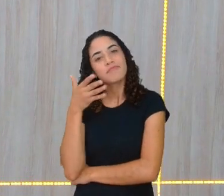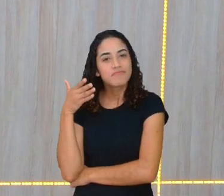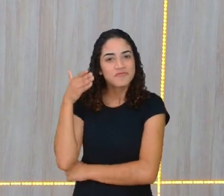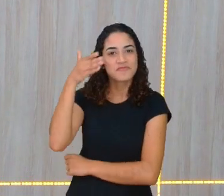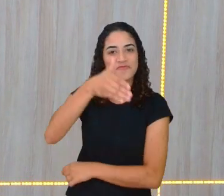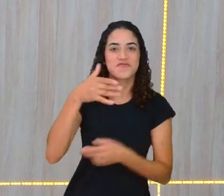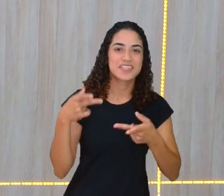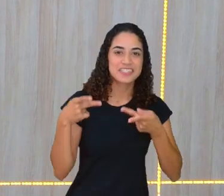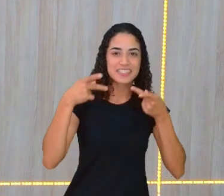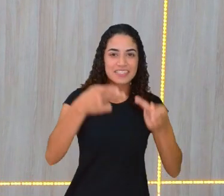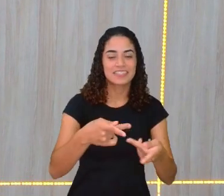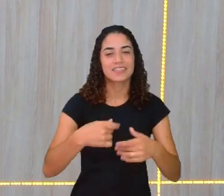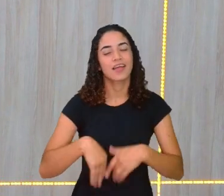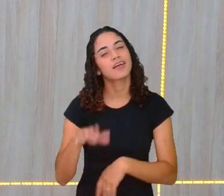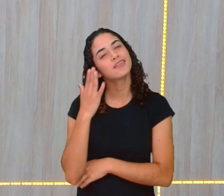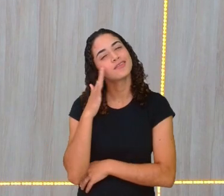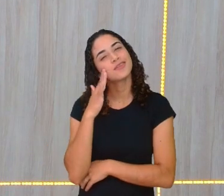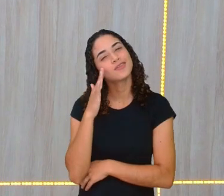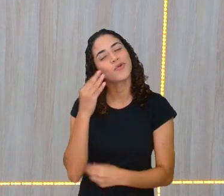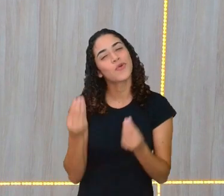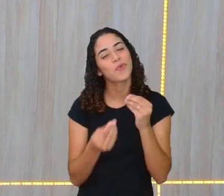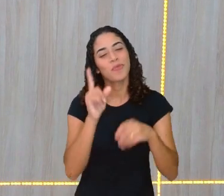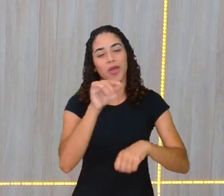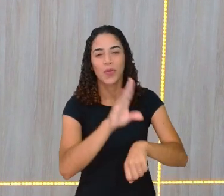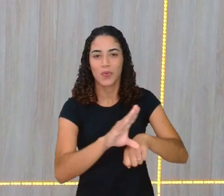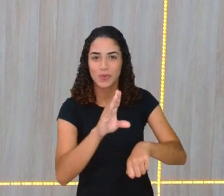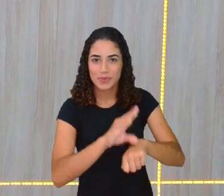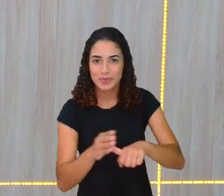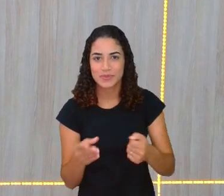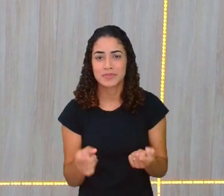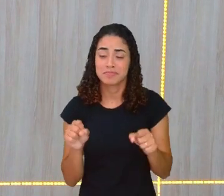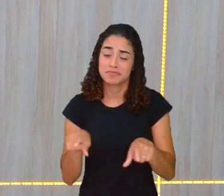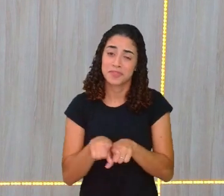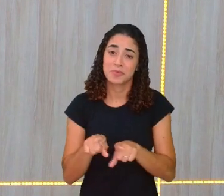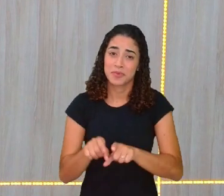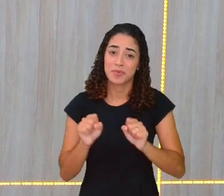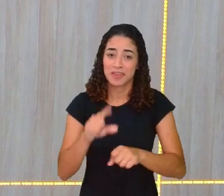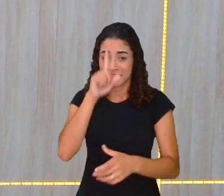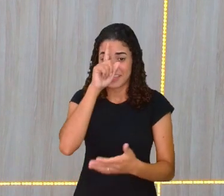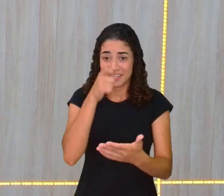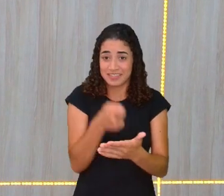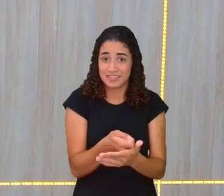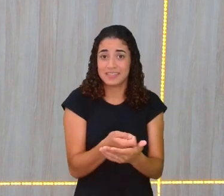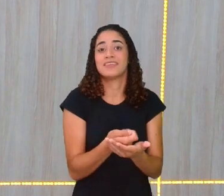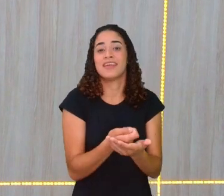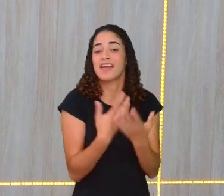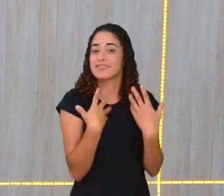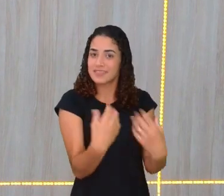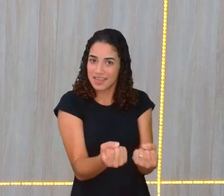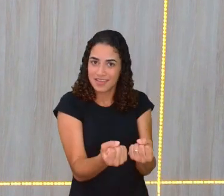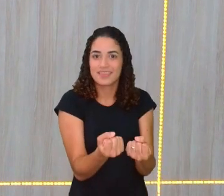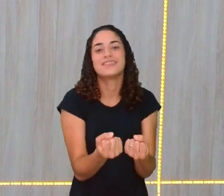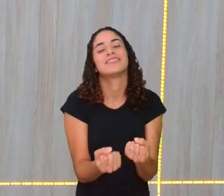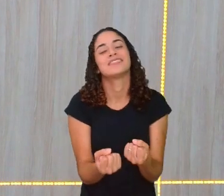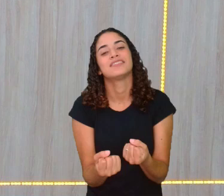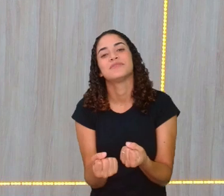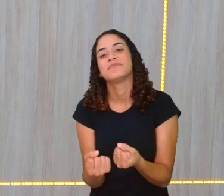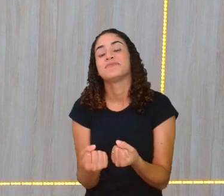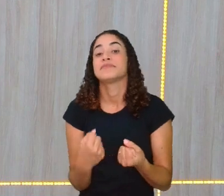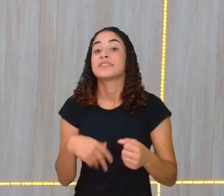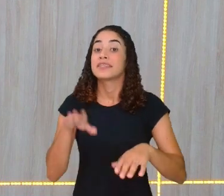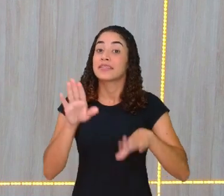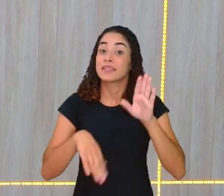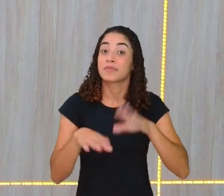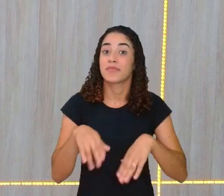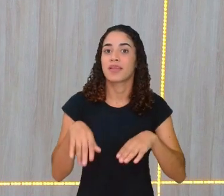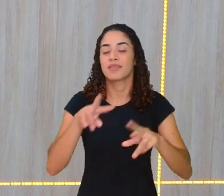lá, visitar, entender o curso, de repente até fazer o curso. Então, a partir desse recurso visual, a exibição de cada uma